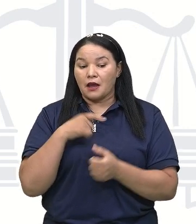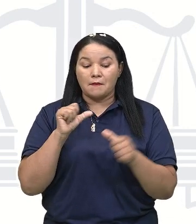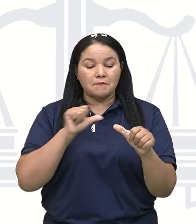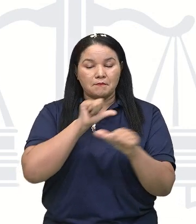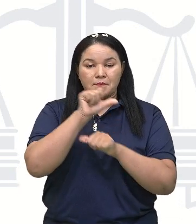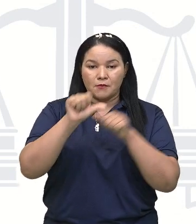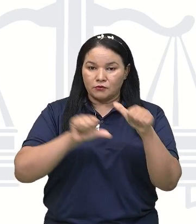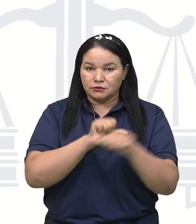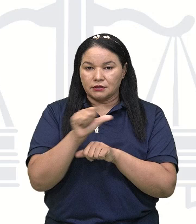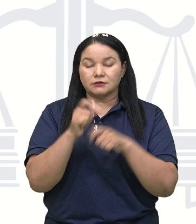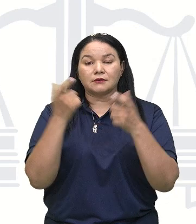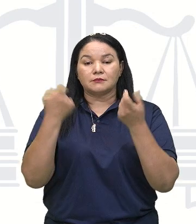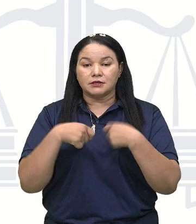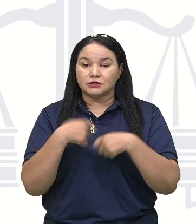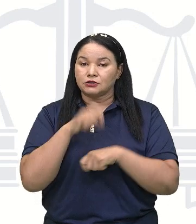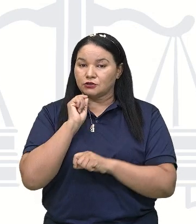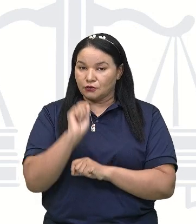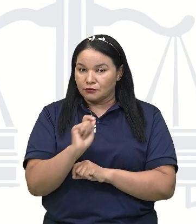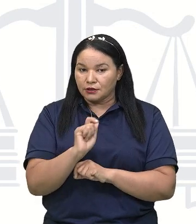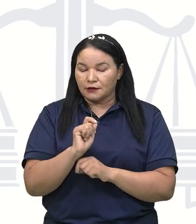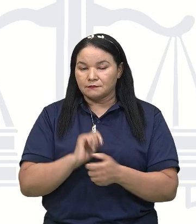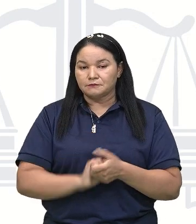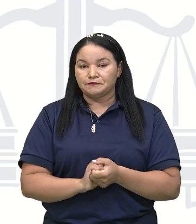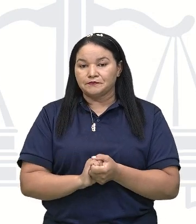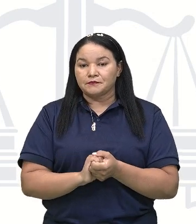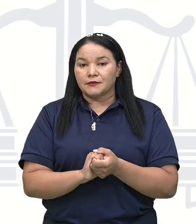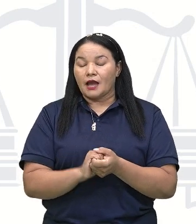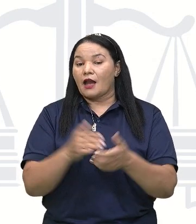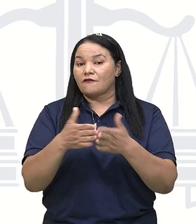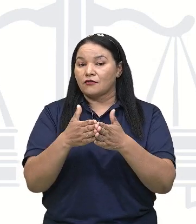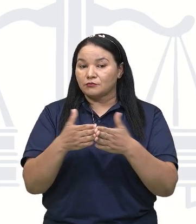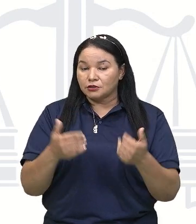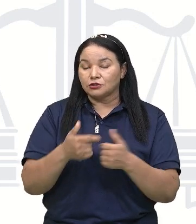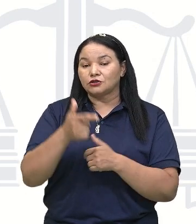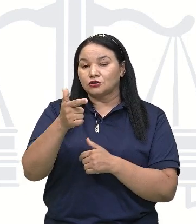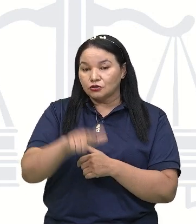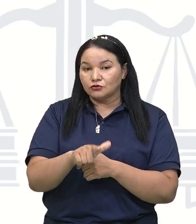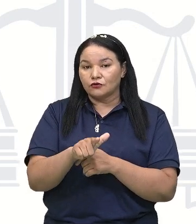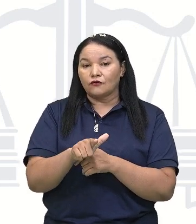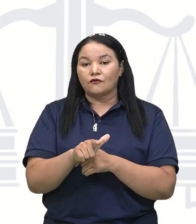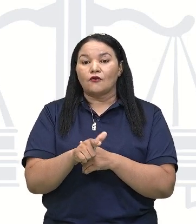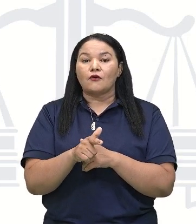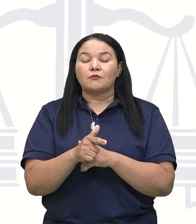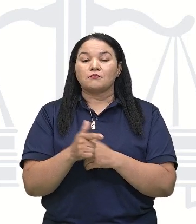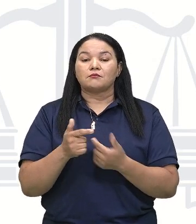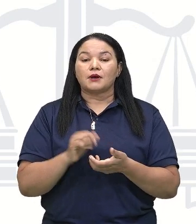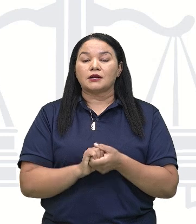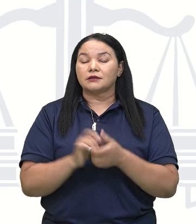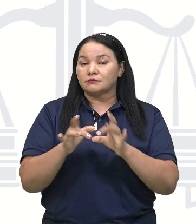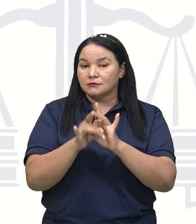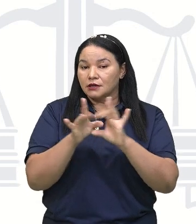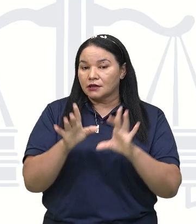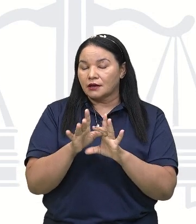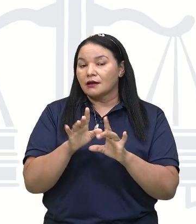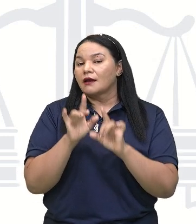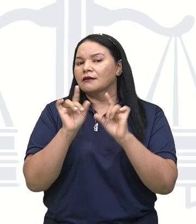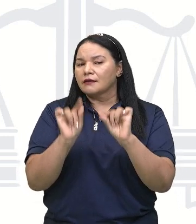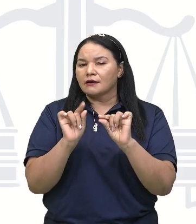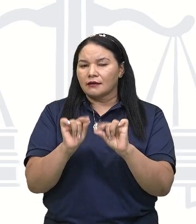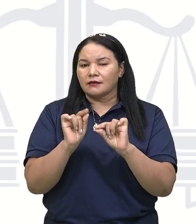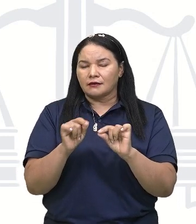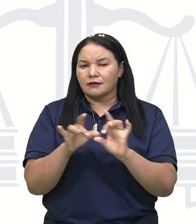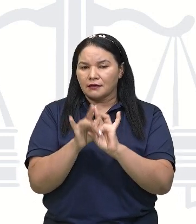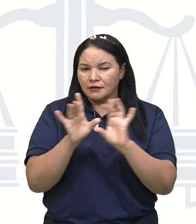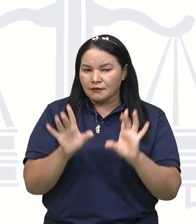feita, o que é que eu tenho que fazer? Eu vou pedir a reabertura da aparata. E quem é que faz essa reabertura?